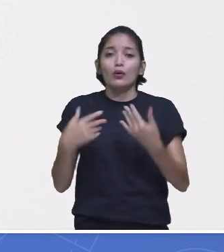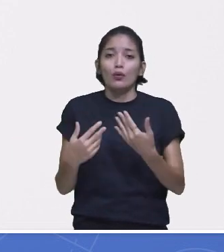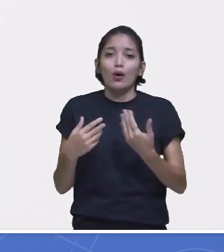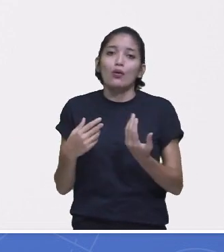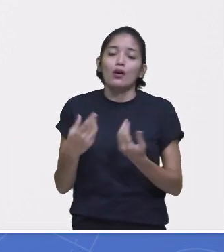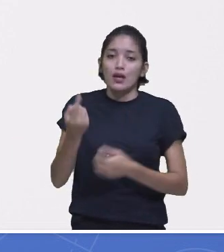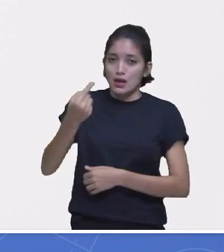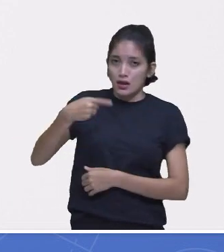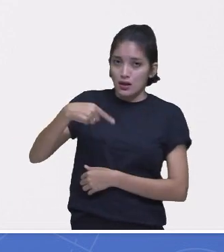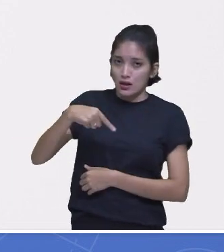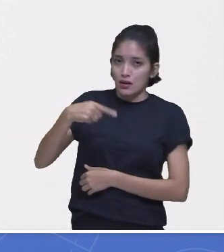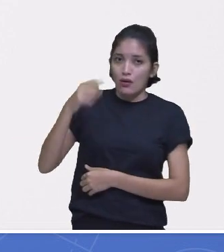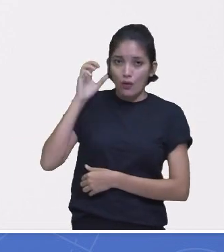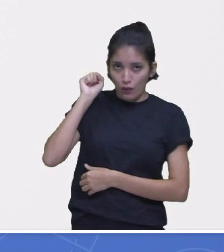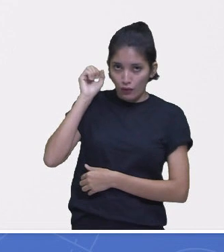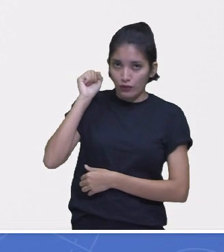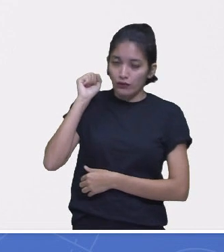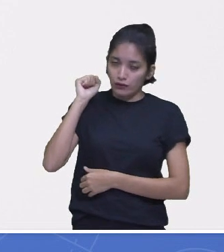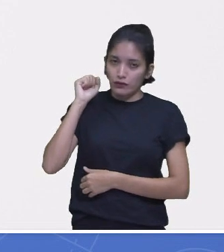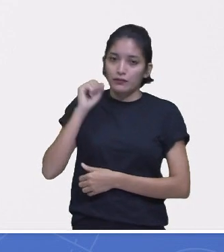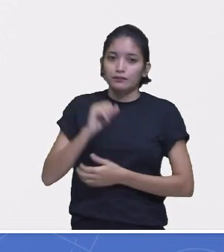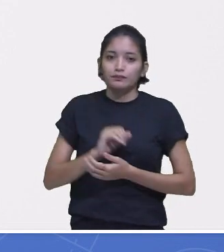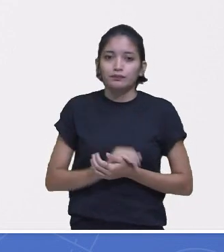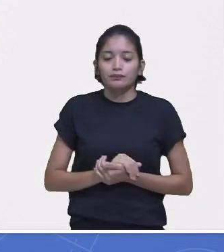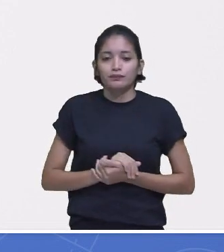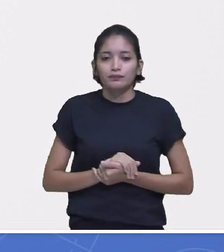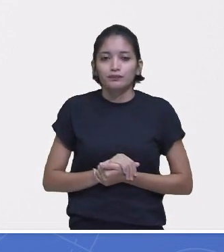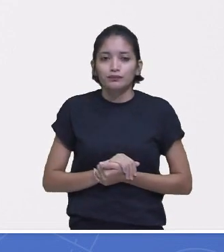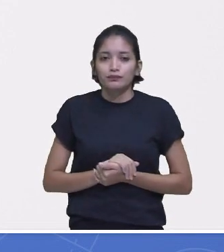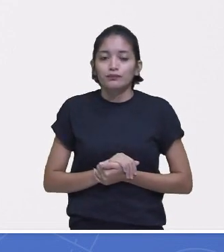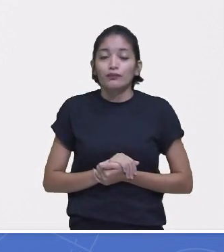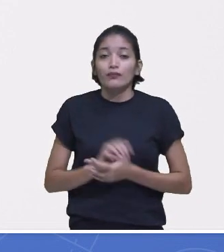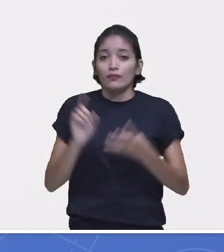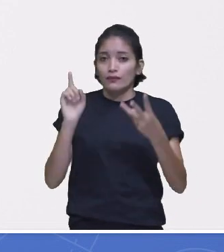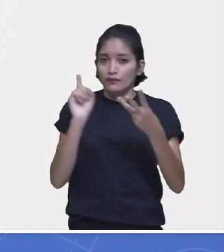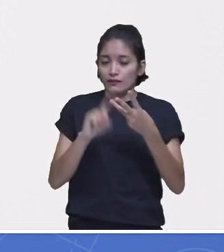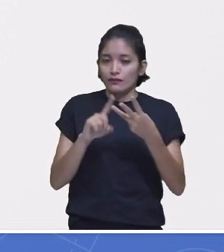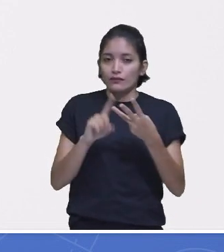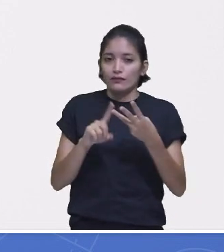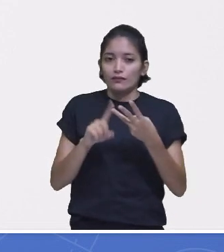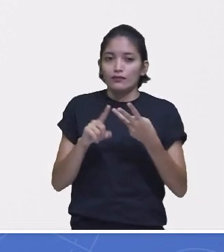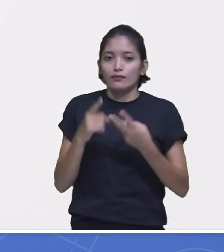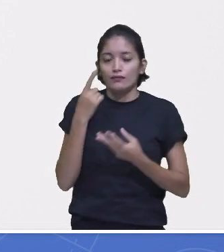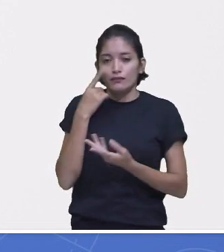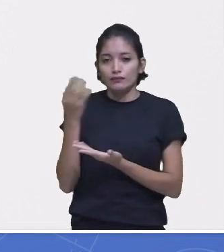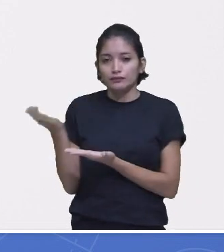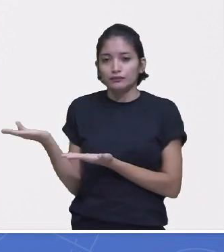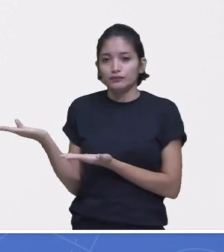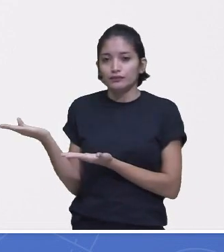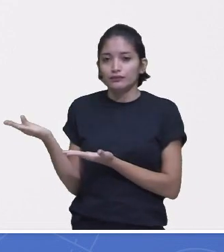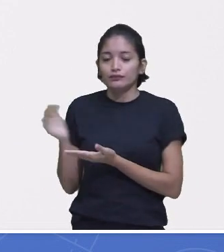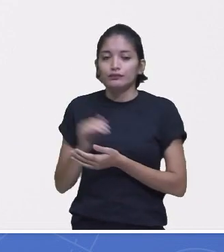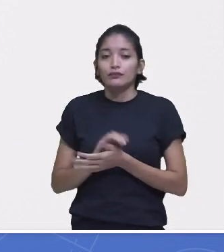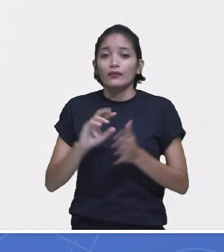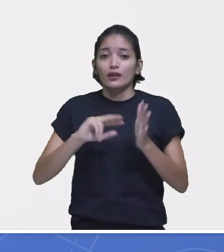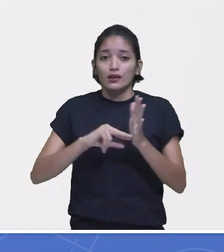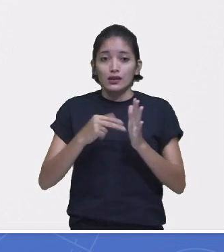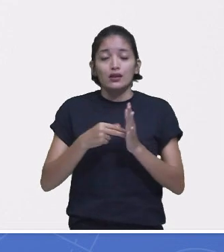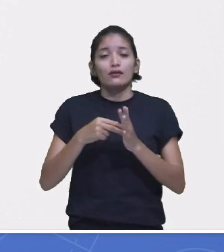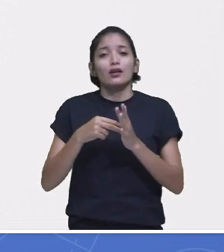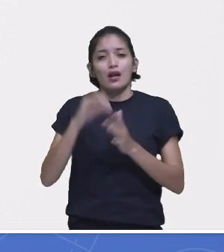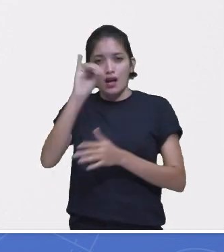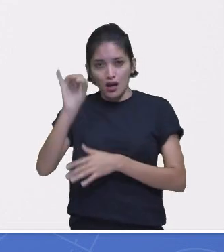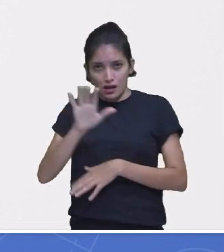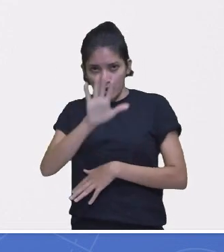oír, na primeira pessoa do singular, yo. A terceira frase, los novios, refere-se à imagem que está aí,